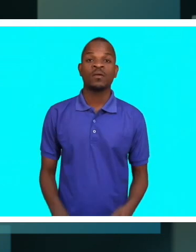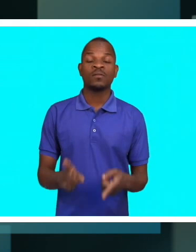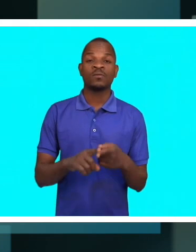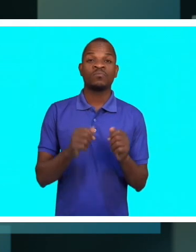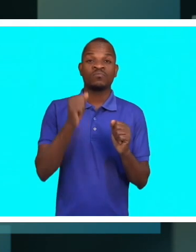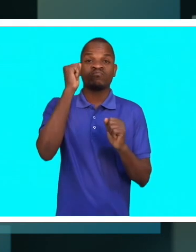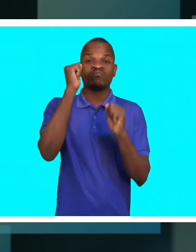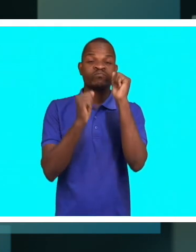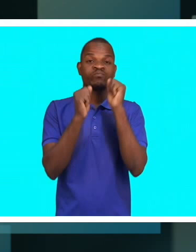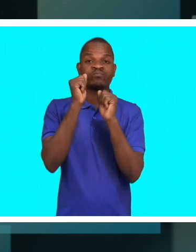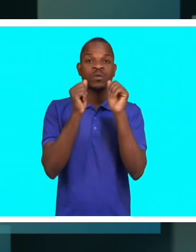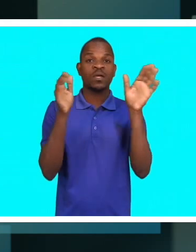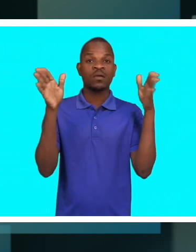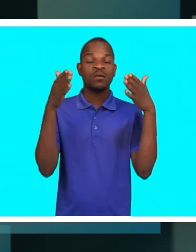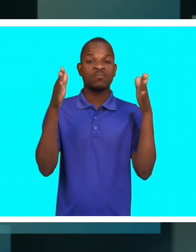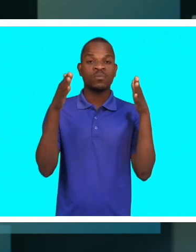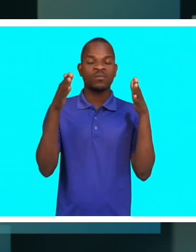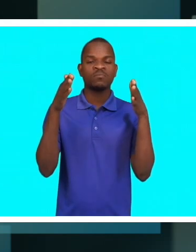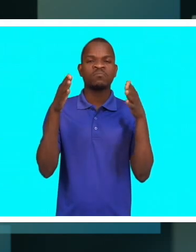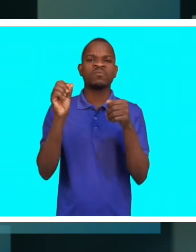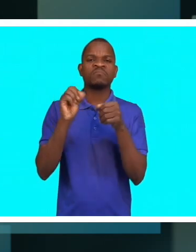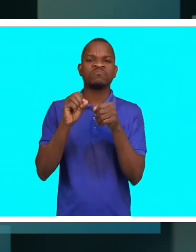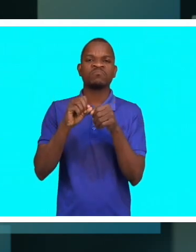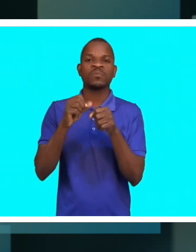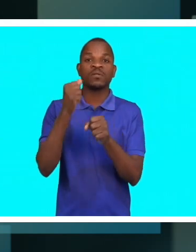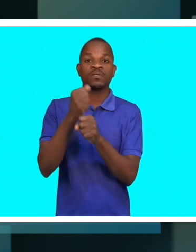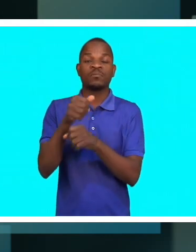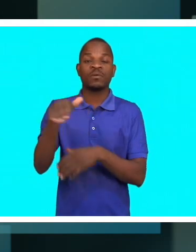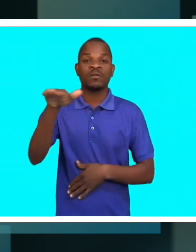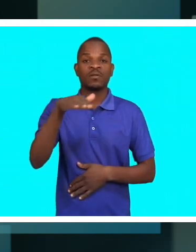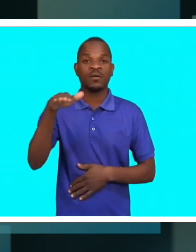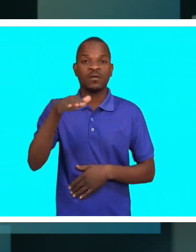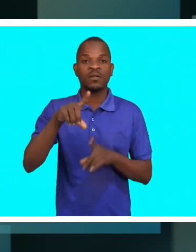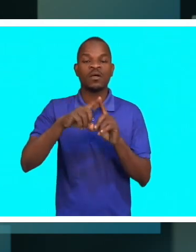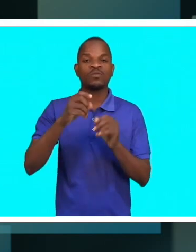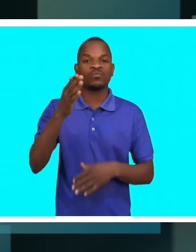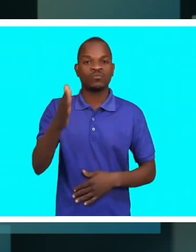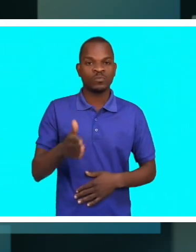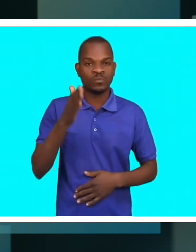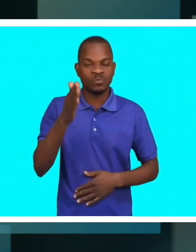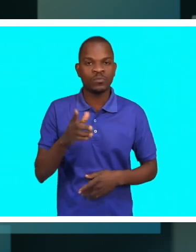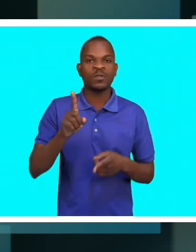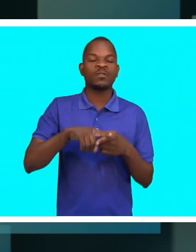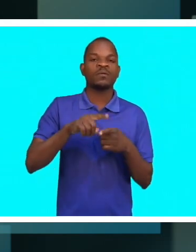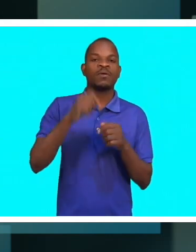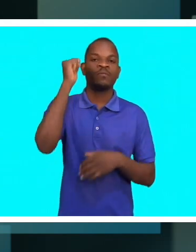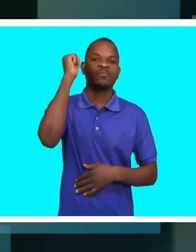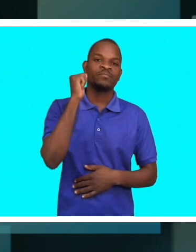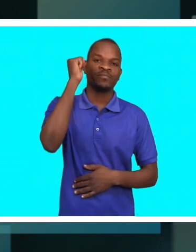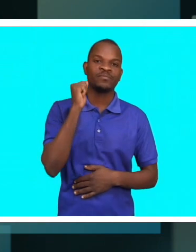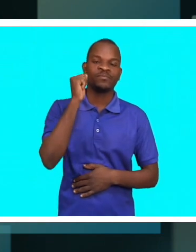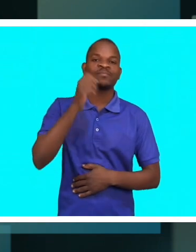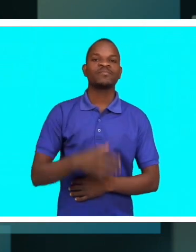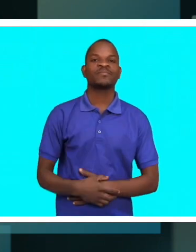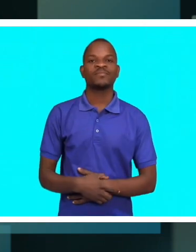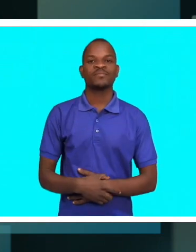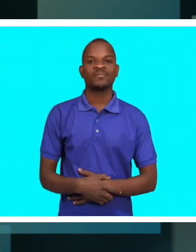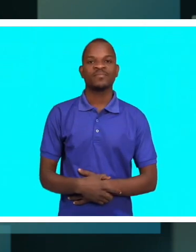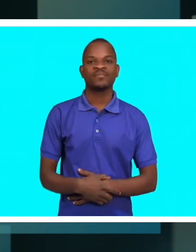A CIRMOTORS é uma empresa moçambicana que trabalha na área dos transportes rodoviário e